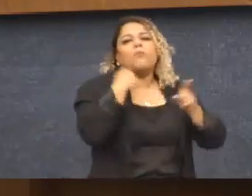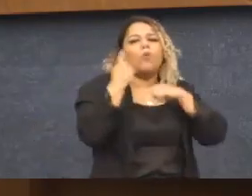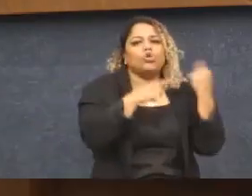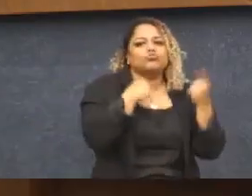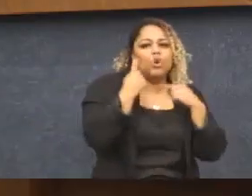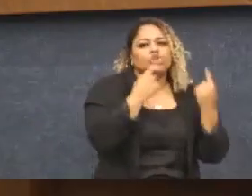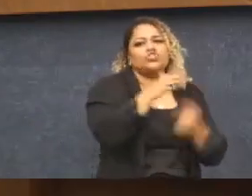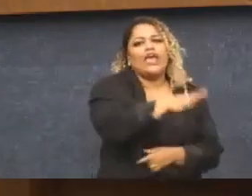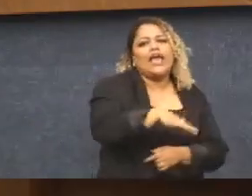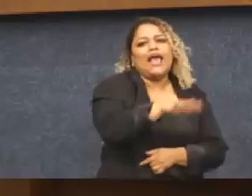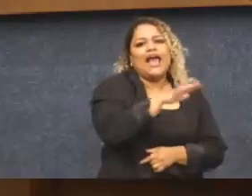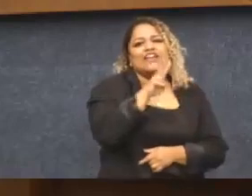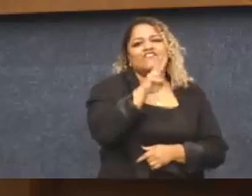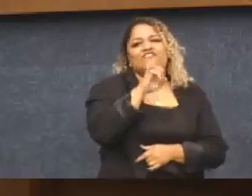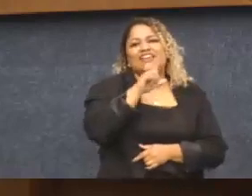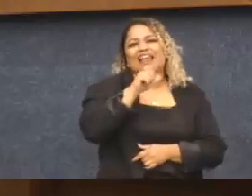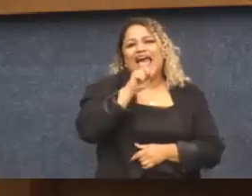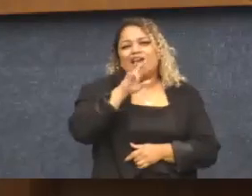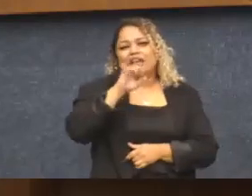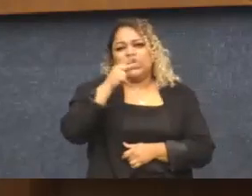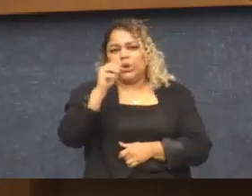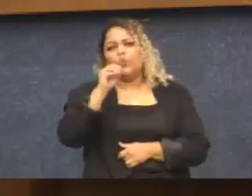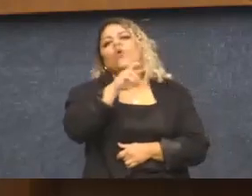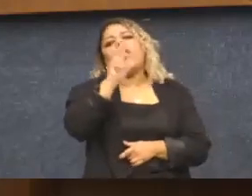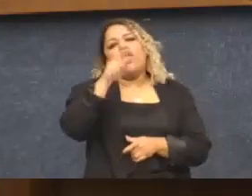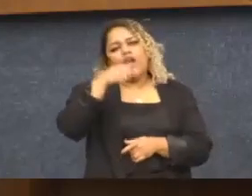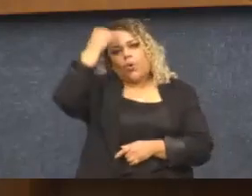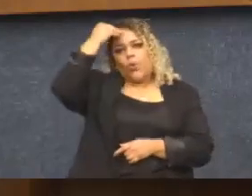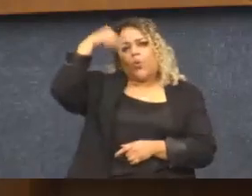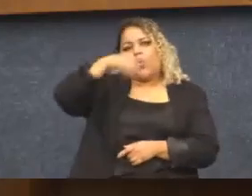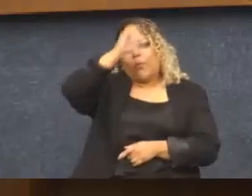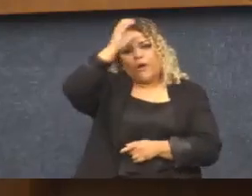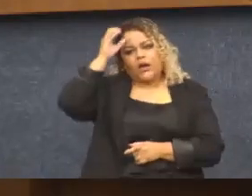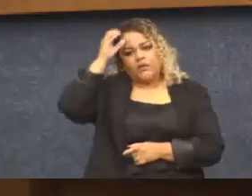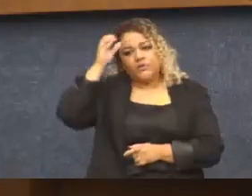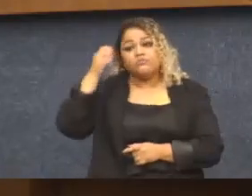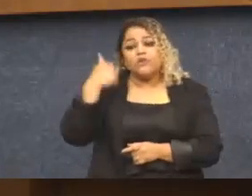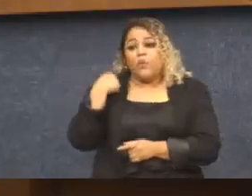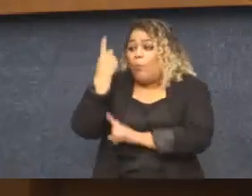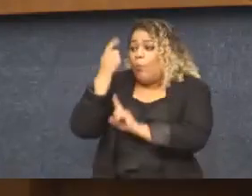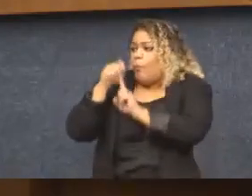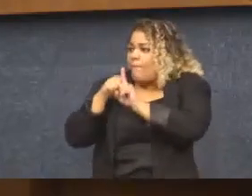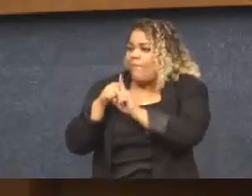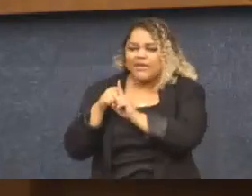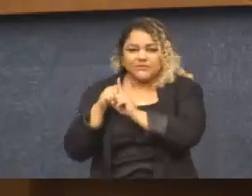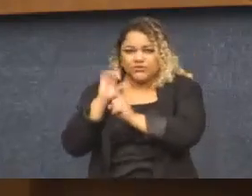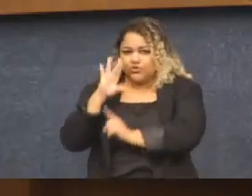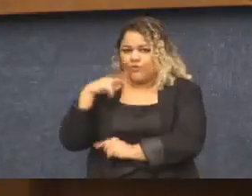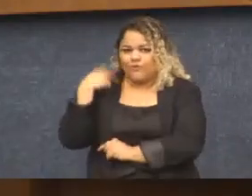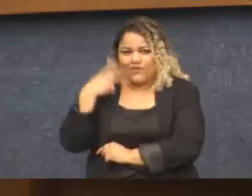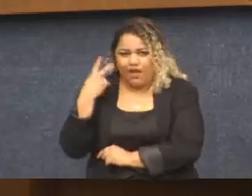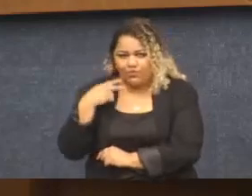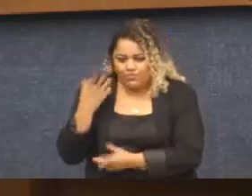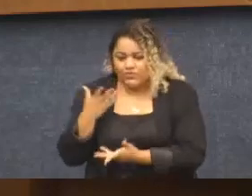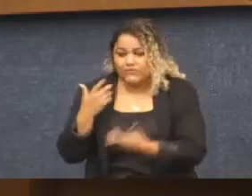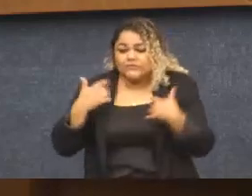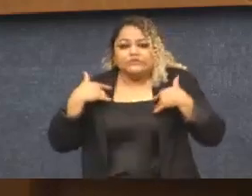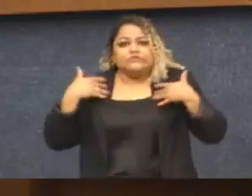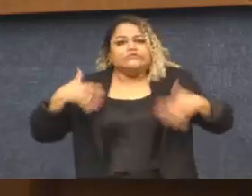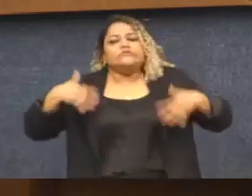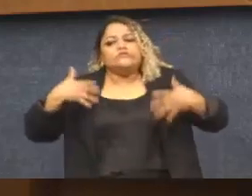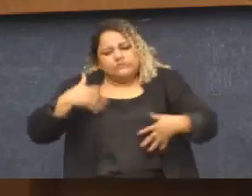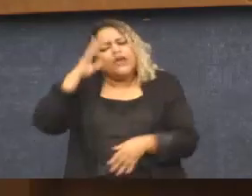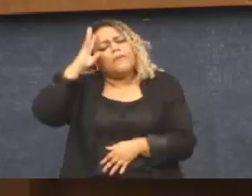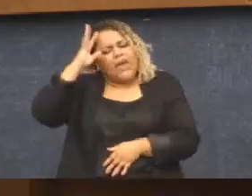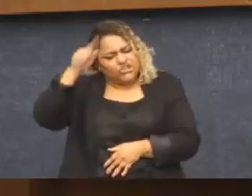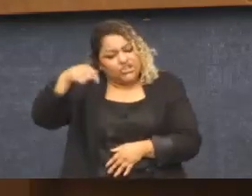tinha um mês de mandato e era líder dessa bancada. Vocês imaginem a crise que nós vivemos naquela época. E é claro que